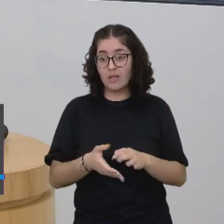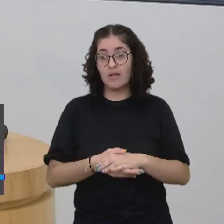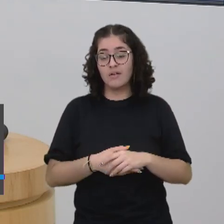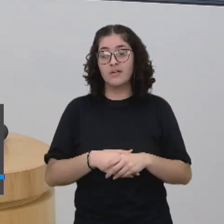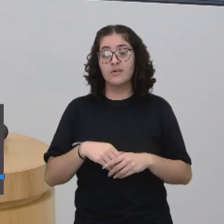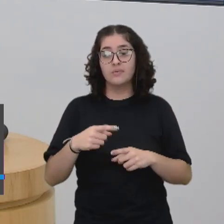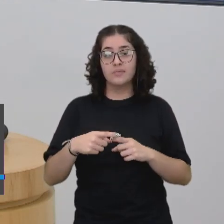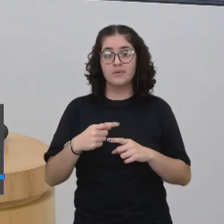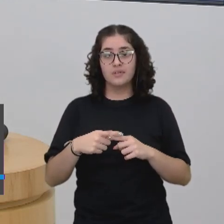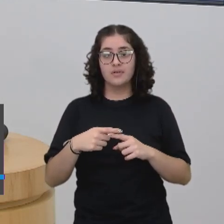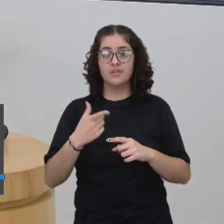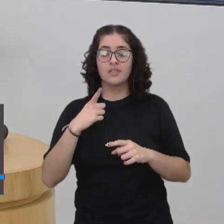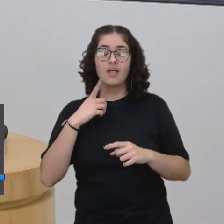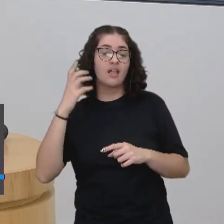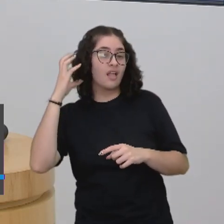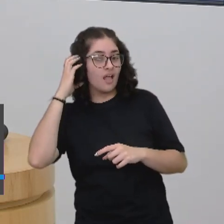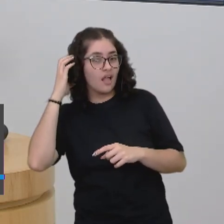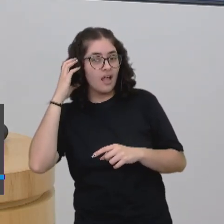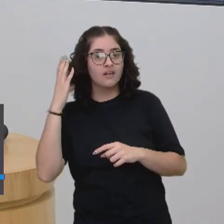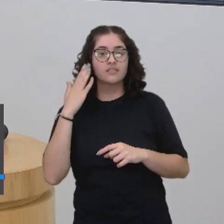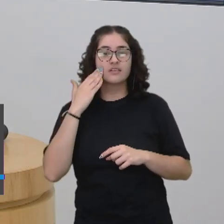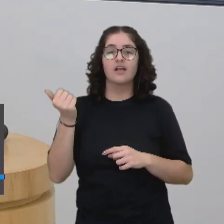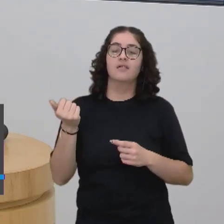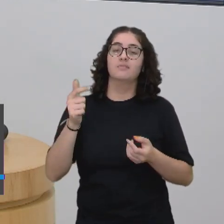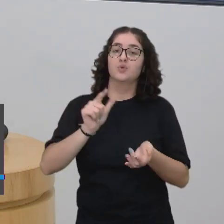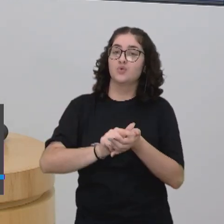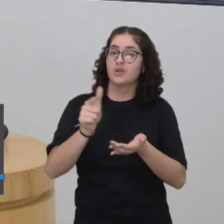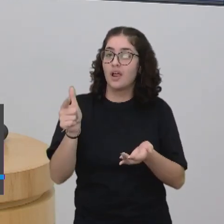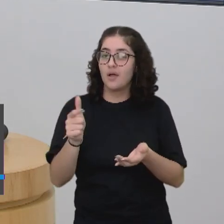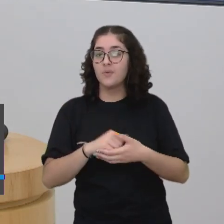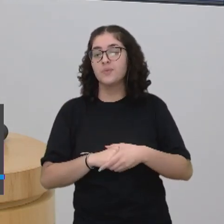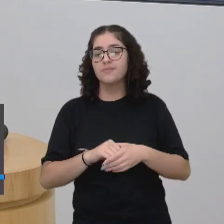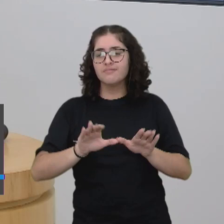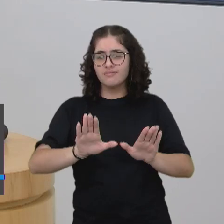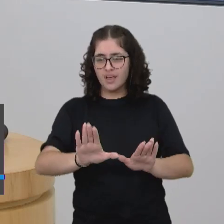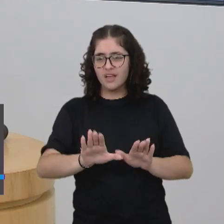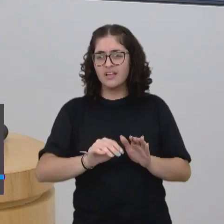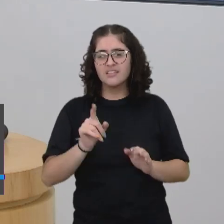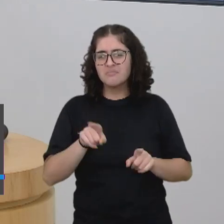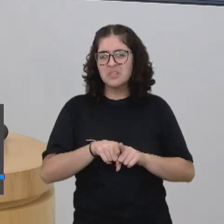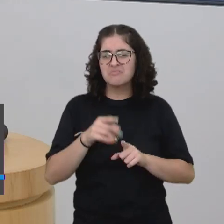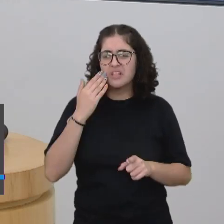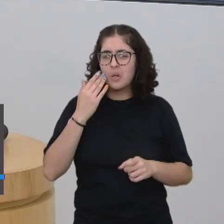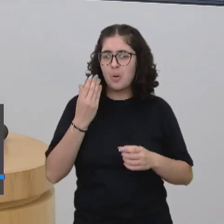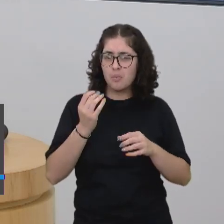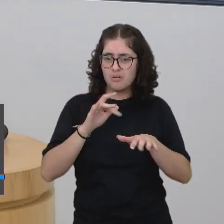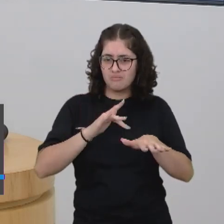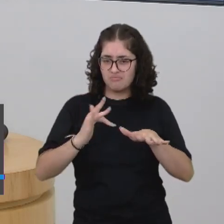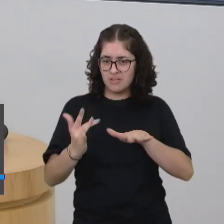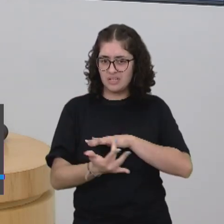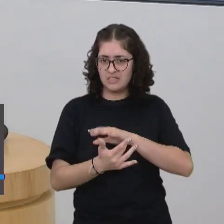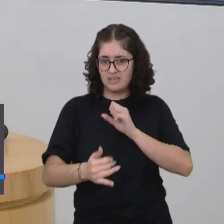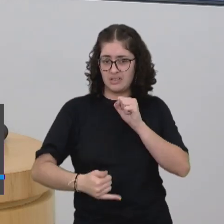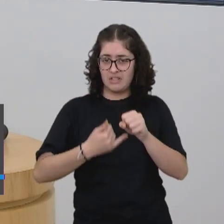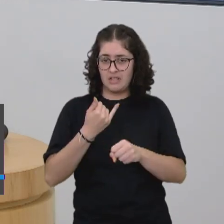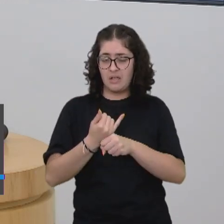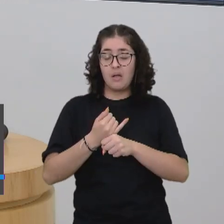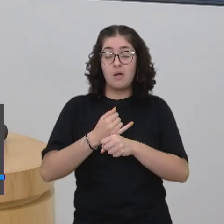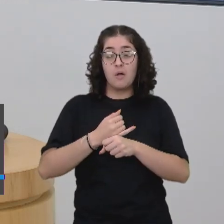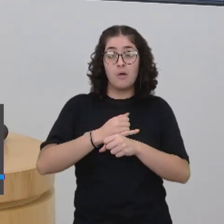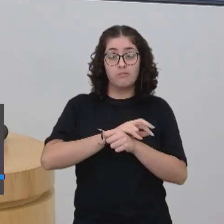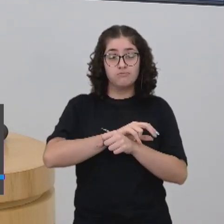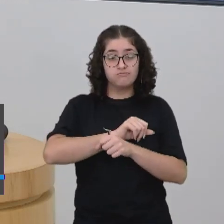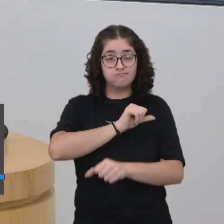tradicional, firmeza, a rádio, a gente sabe como funciona, jornal. Mas se a gente também não entende como essas mídias digitais mudam esse